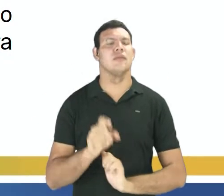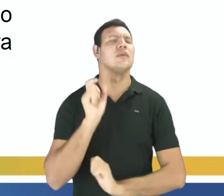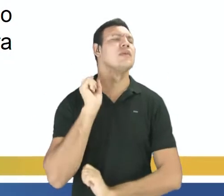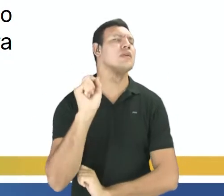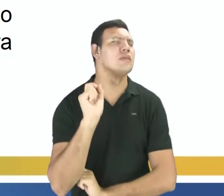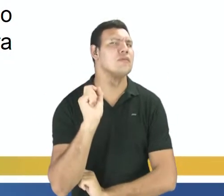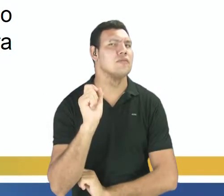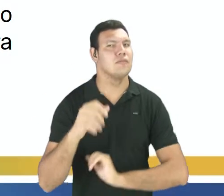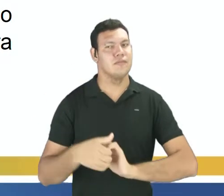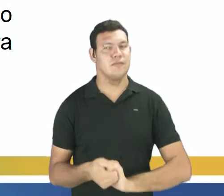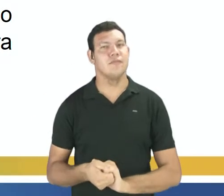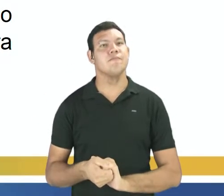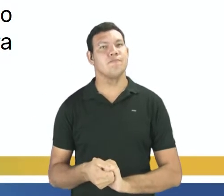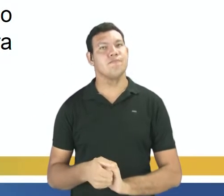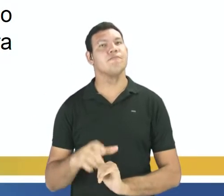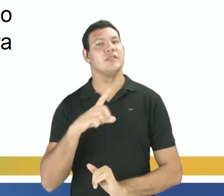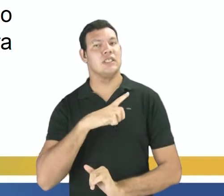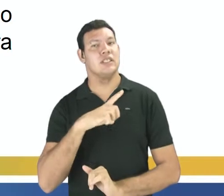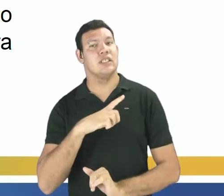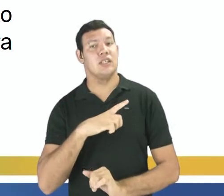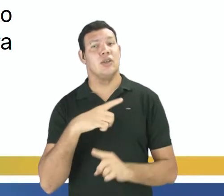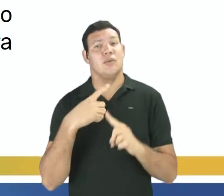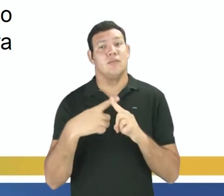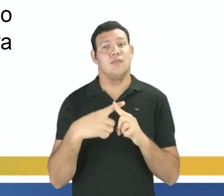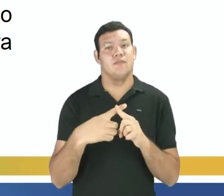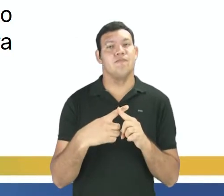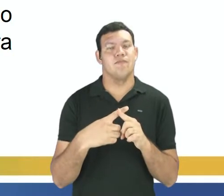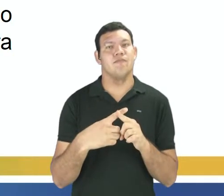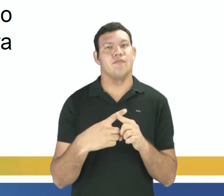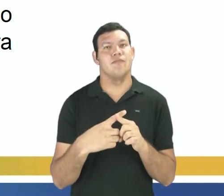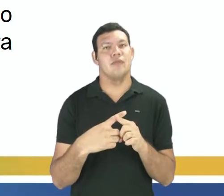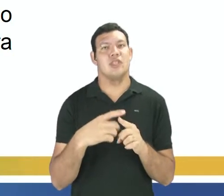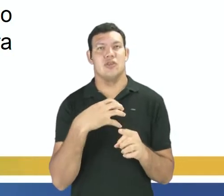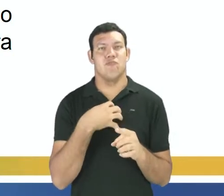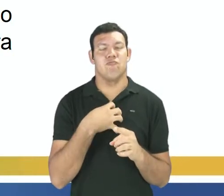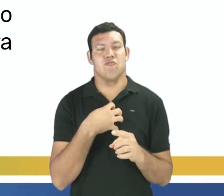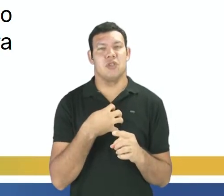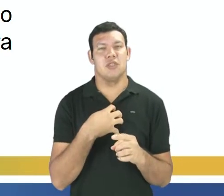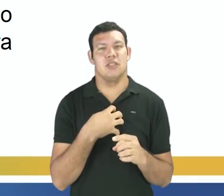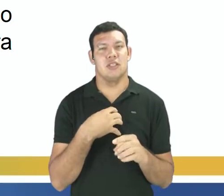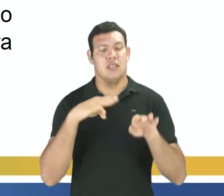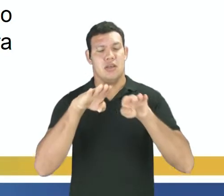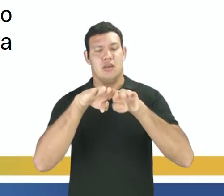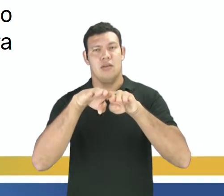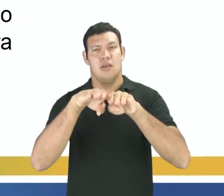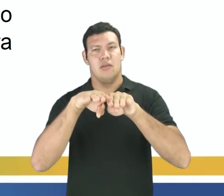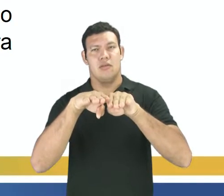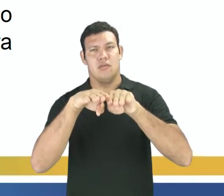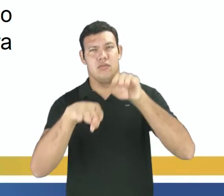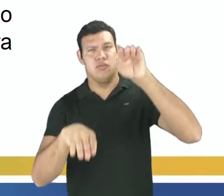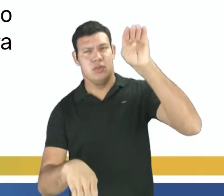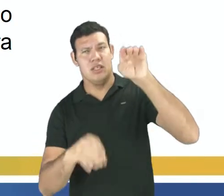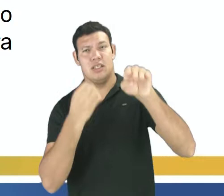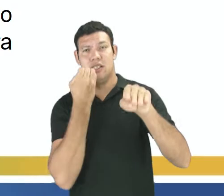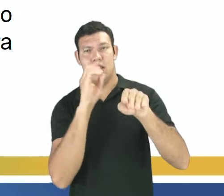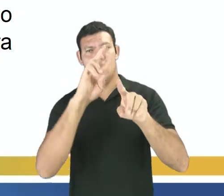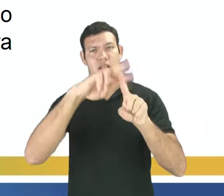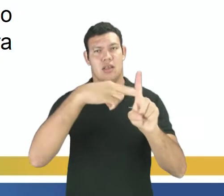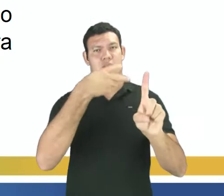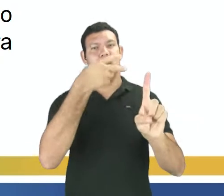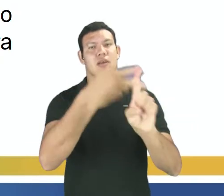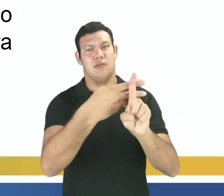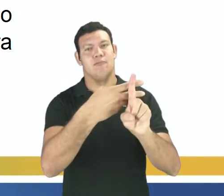justamente situações quando as operações inversas são utilizadas nas grandezas. Por exemplo, se dobramos uma das grandezas,